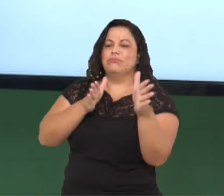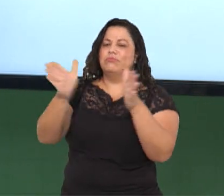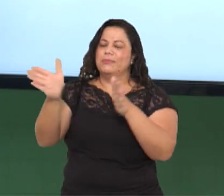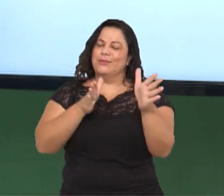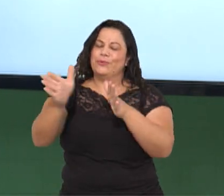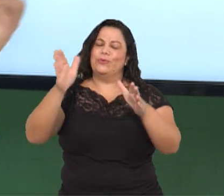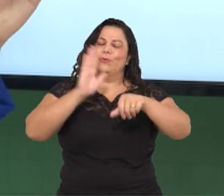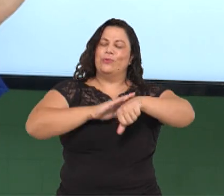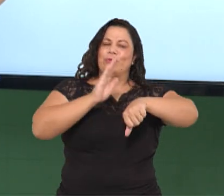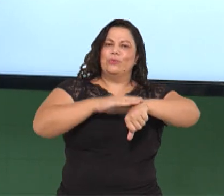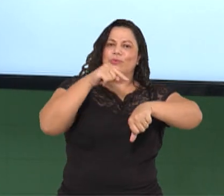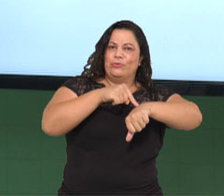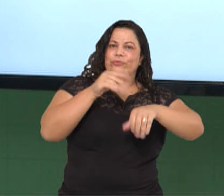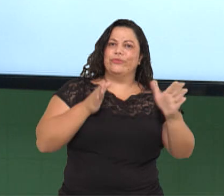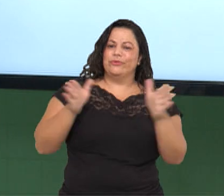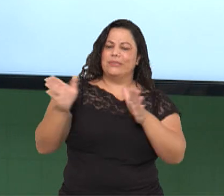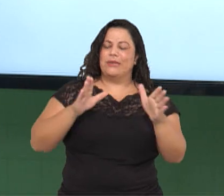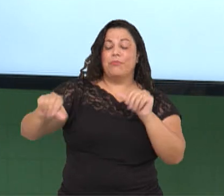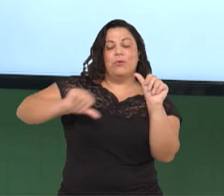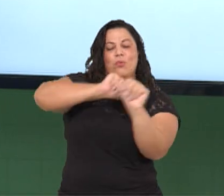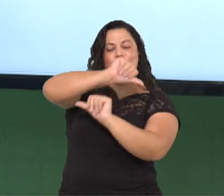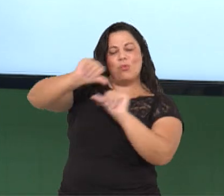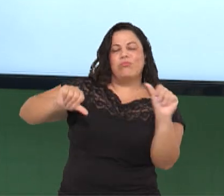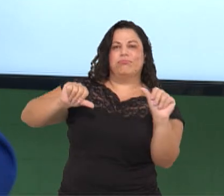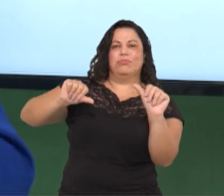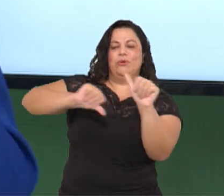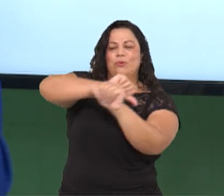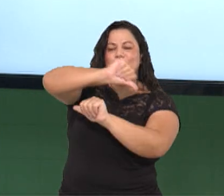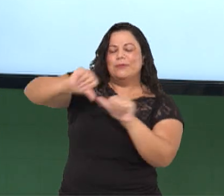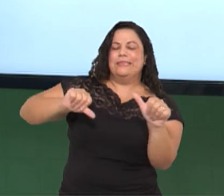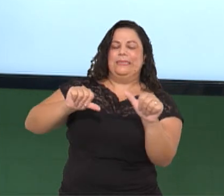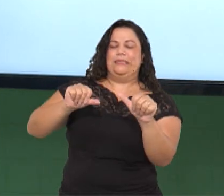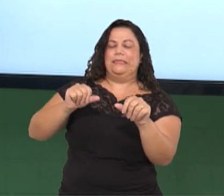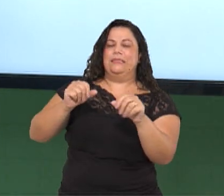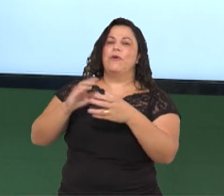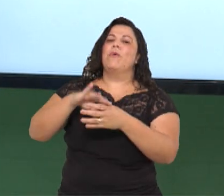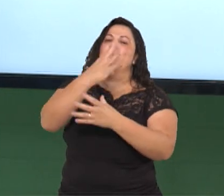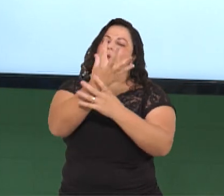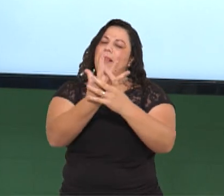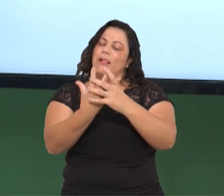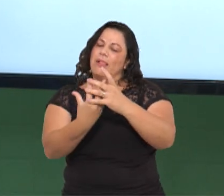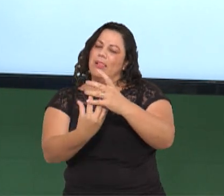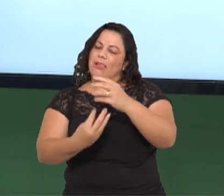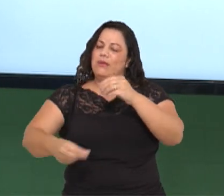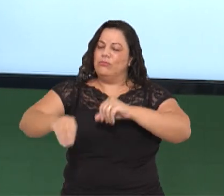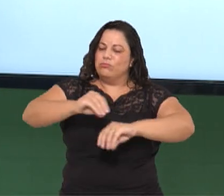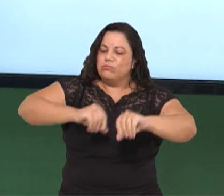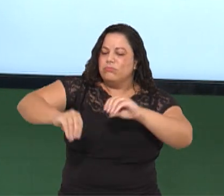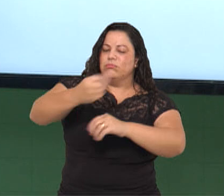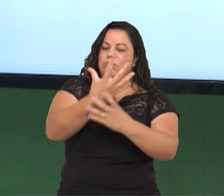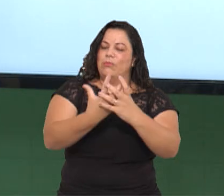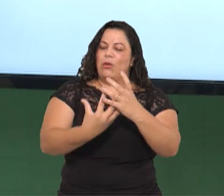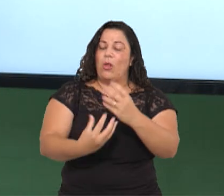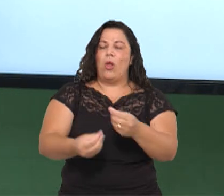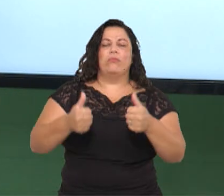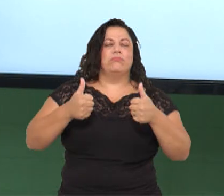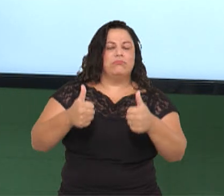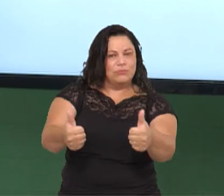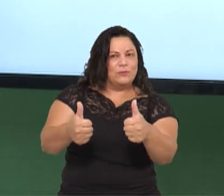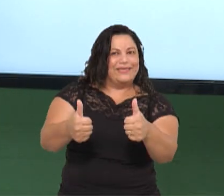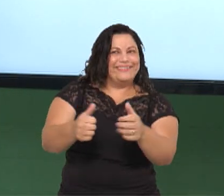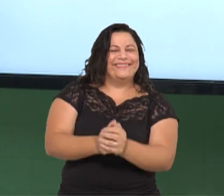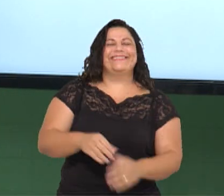tempo, se chama rotação de culturas, para devolver os nutrientes para o solo. Ótimo quem marcou